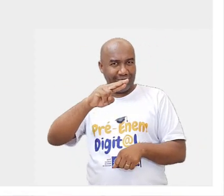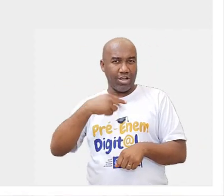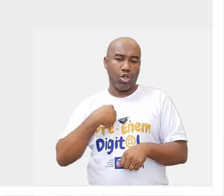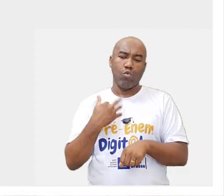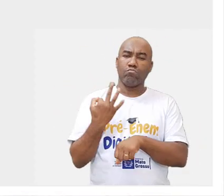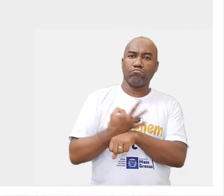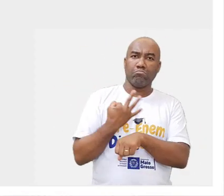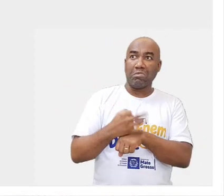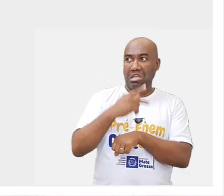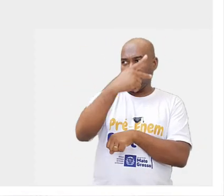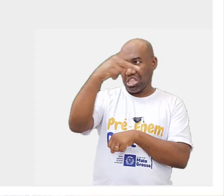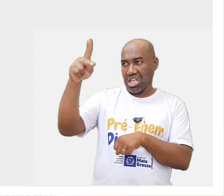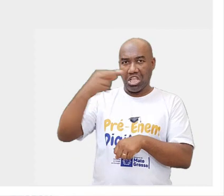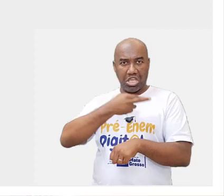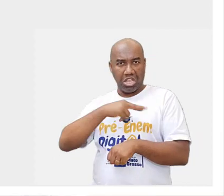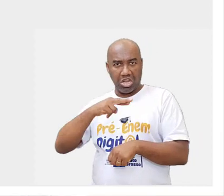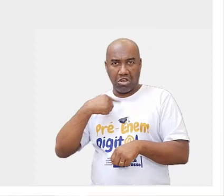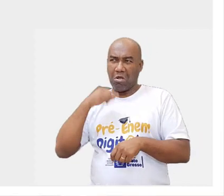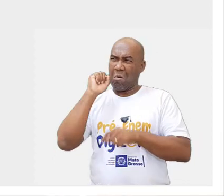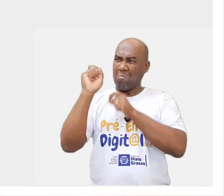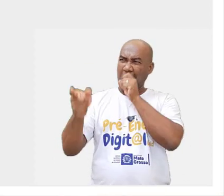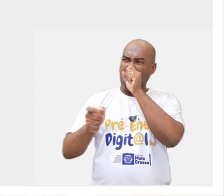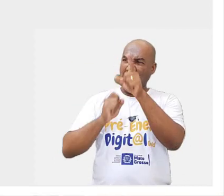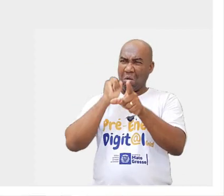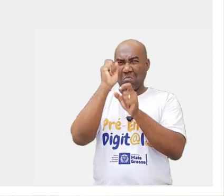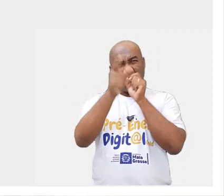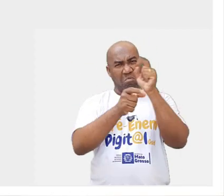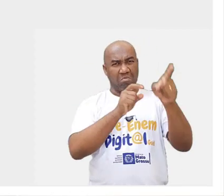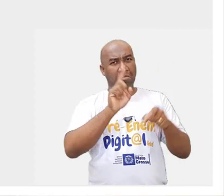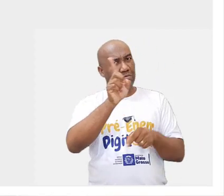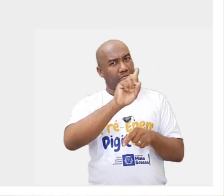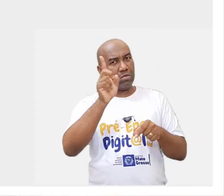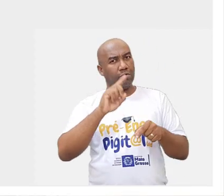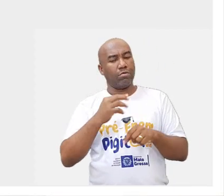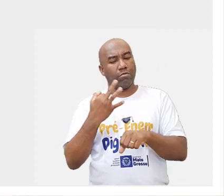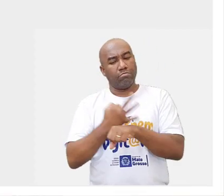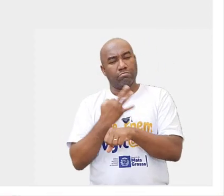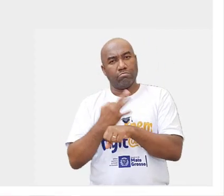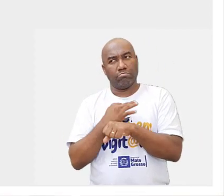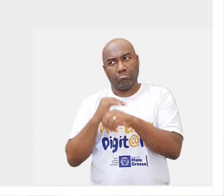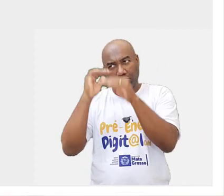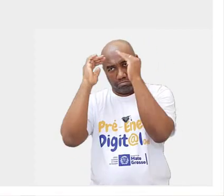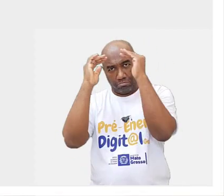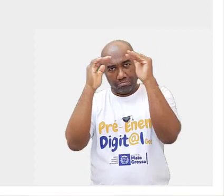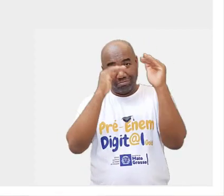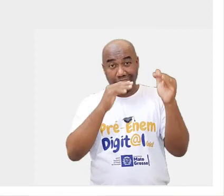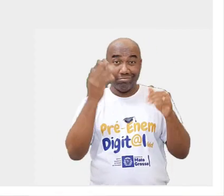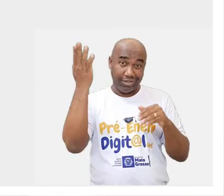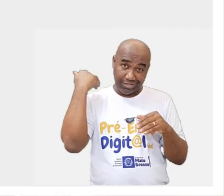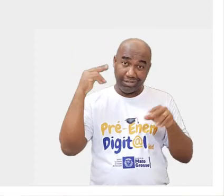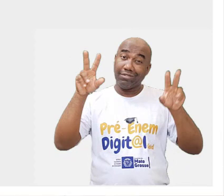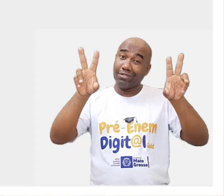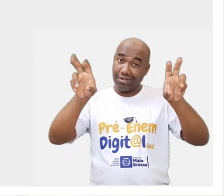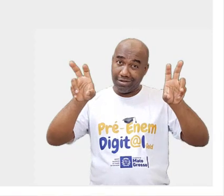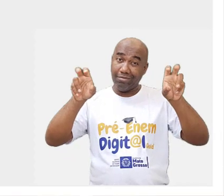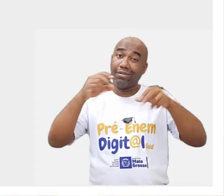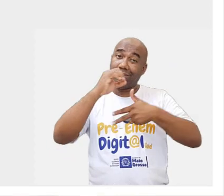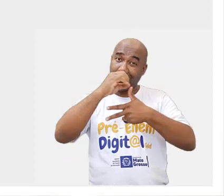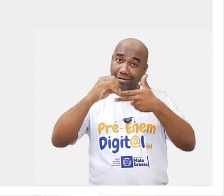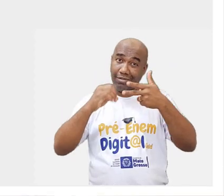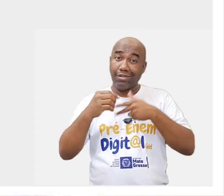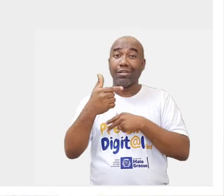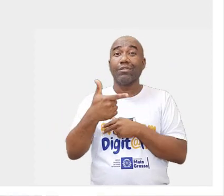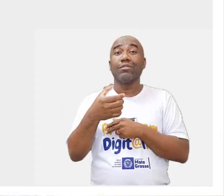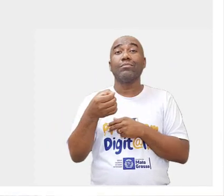já constava aí na Lei dos Direitos Humanos, no Acordo, Declaração de Direitos Humanos. Democracia da